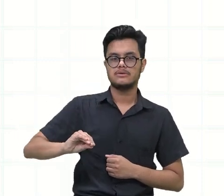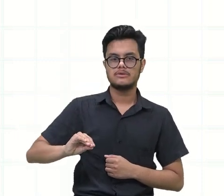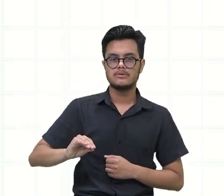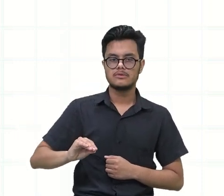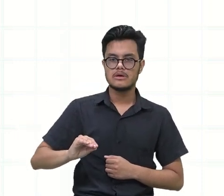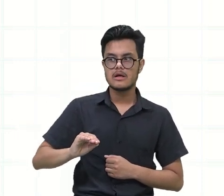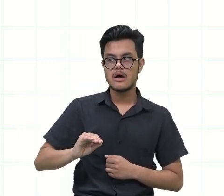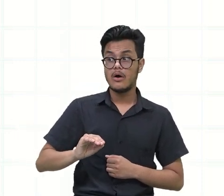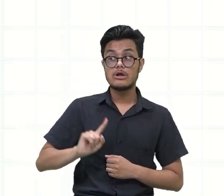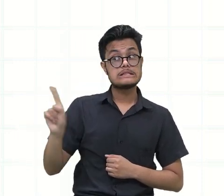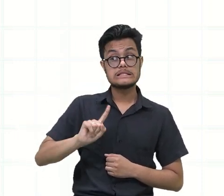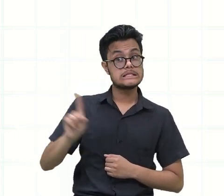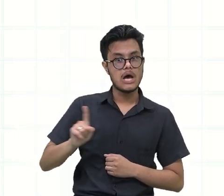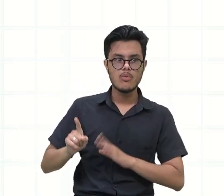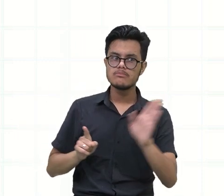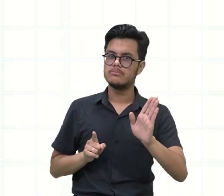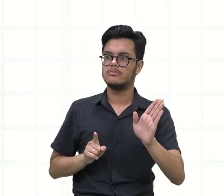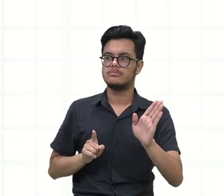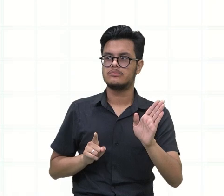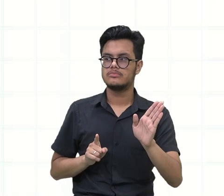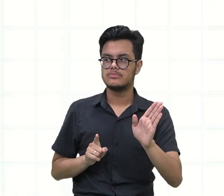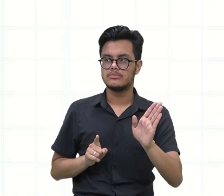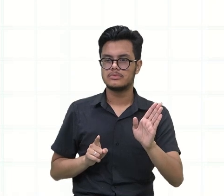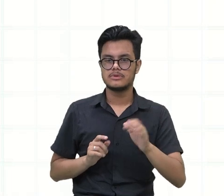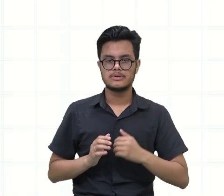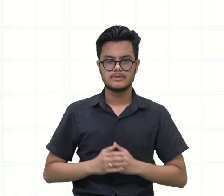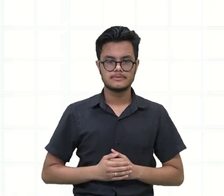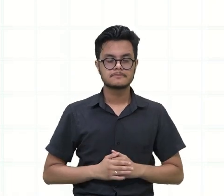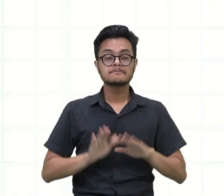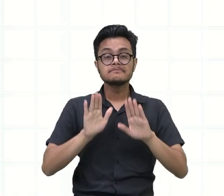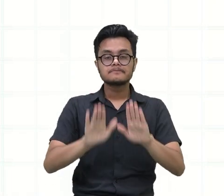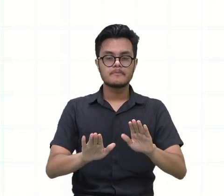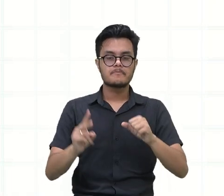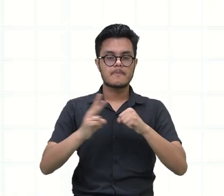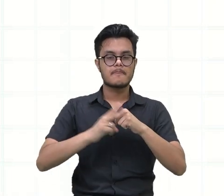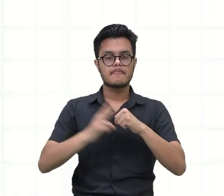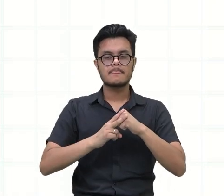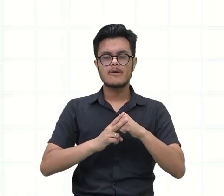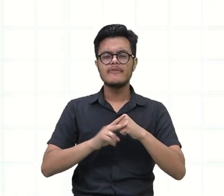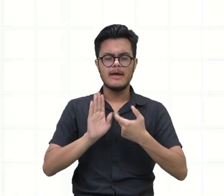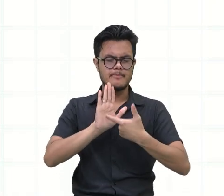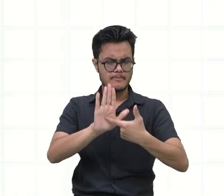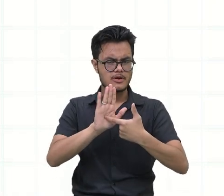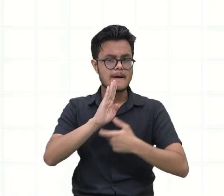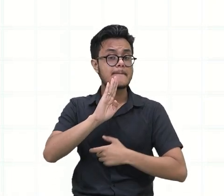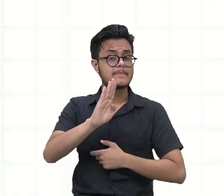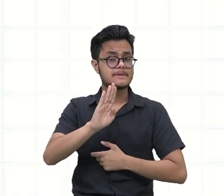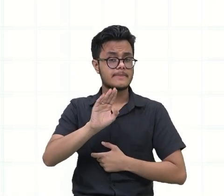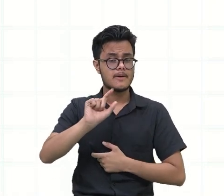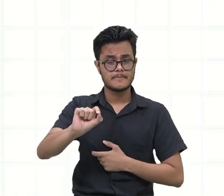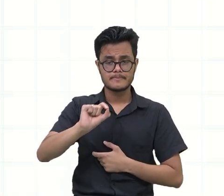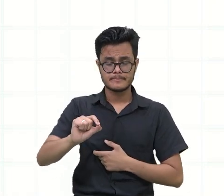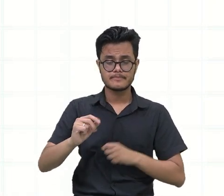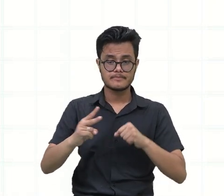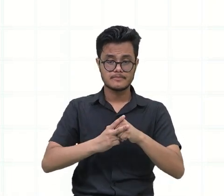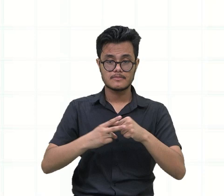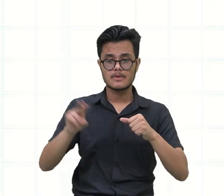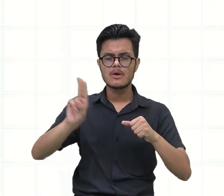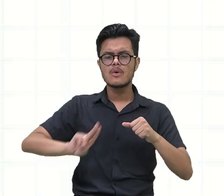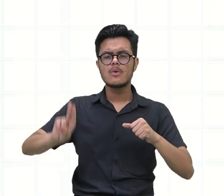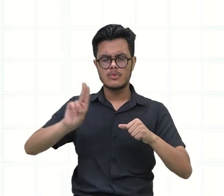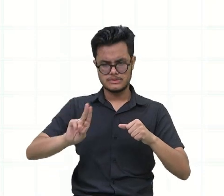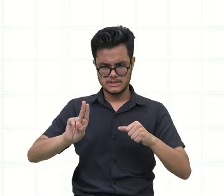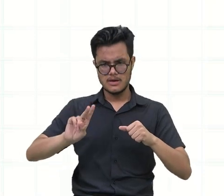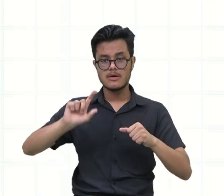perceberam? Tem um verbo que eu gostaria de enfatizar para vocês, que a gente, quando vai fazer o uso